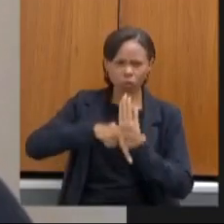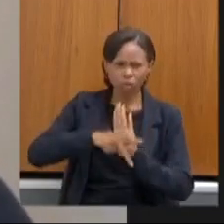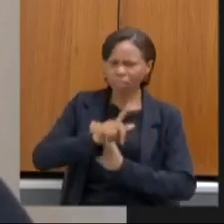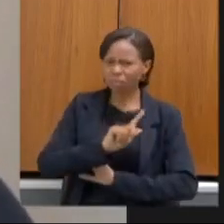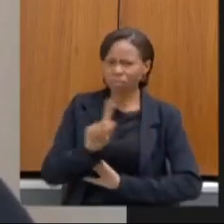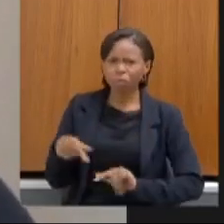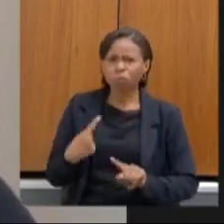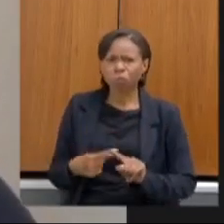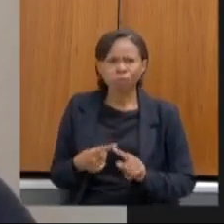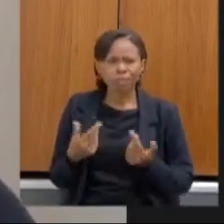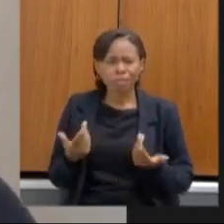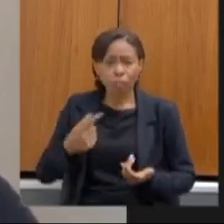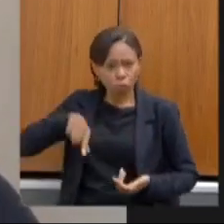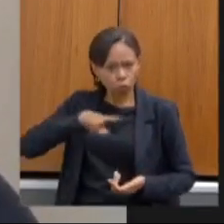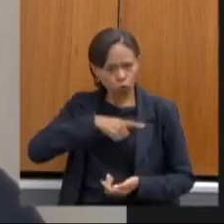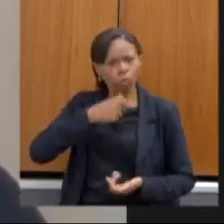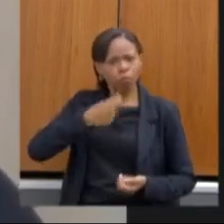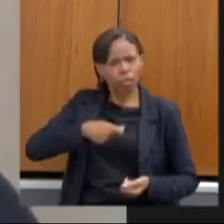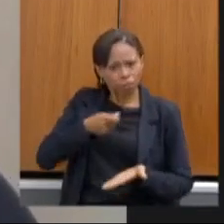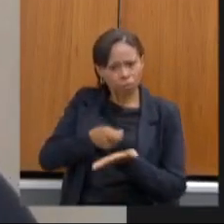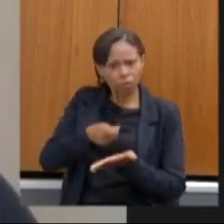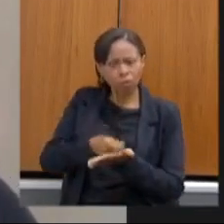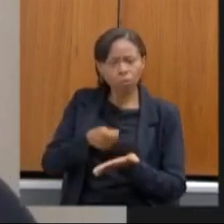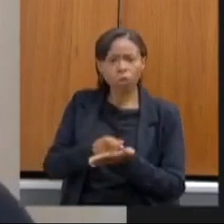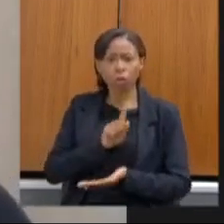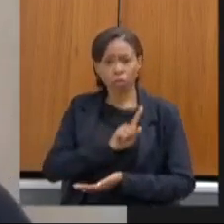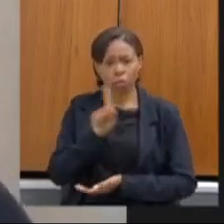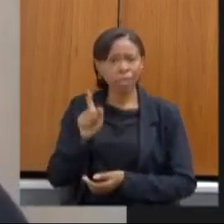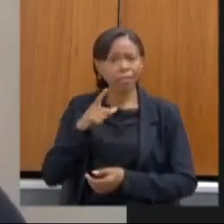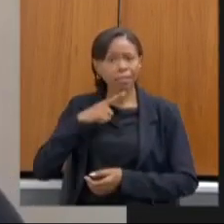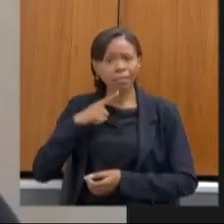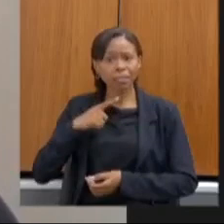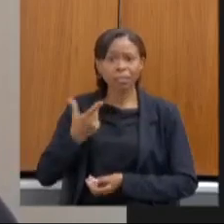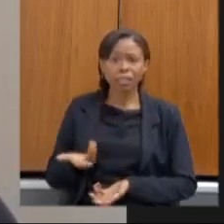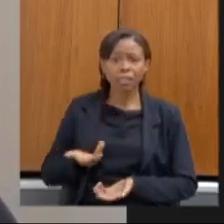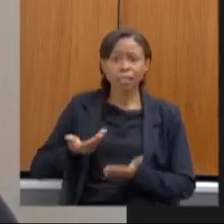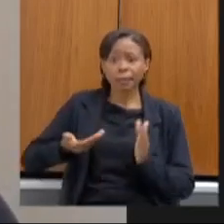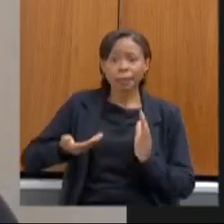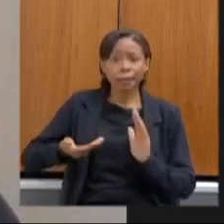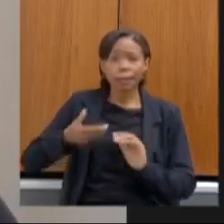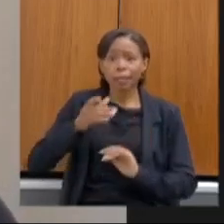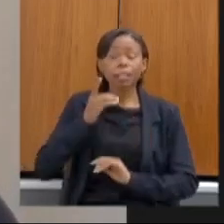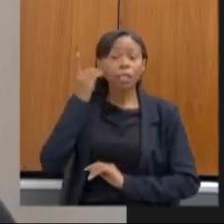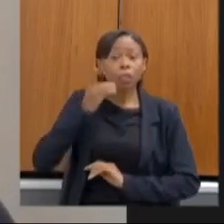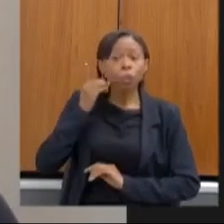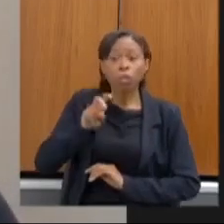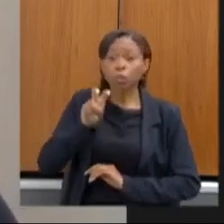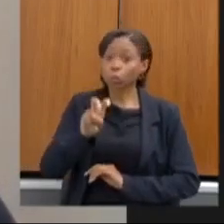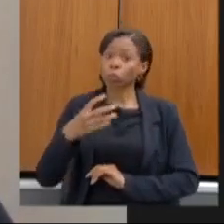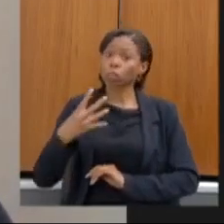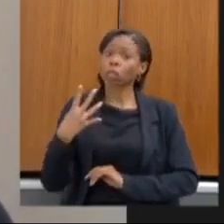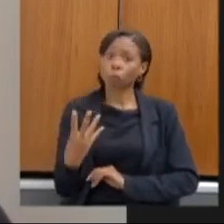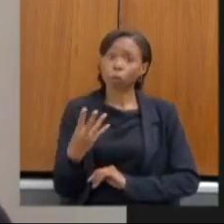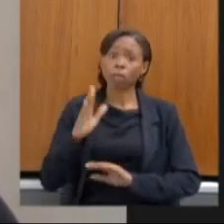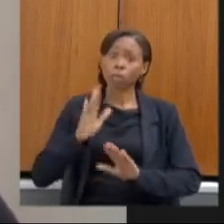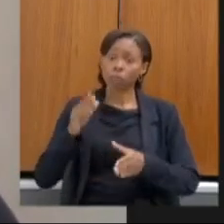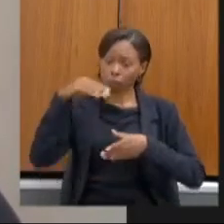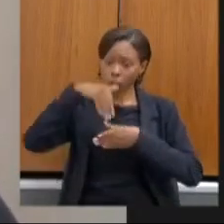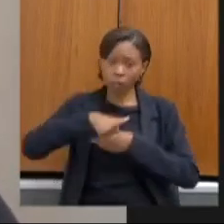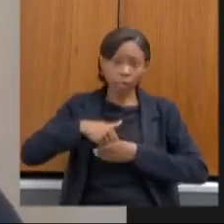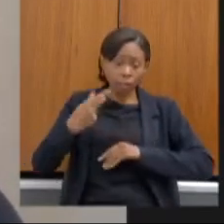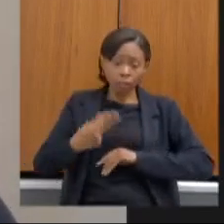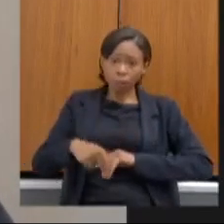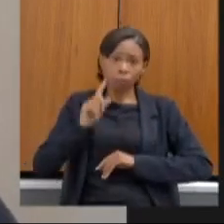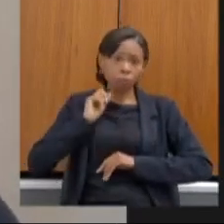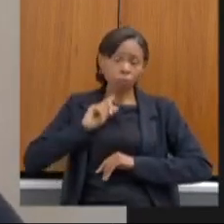falando nós que temos que impor nós temos uma bancada de 54 deputados nós temos a mim deputados que foram votados aqui